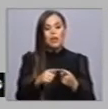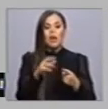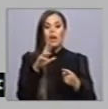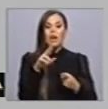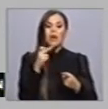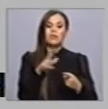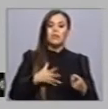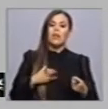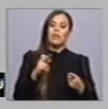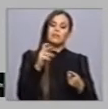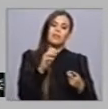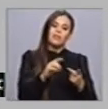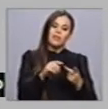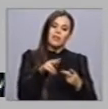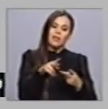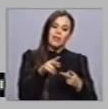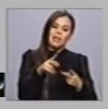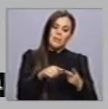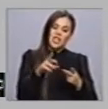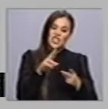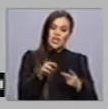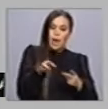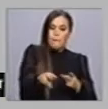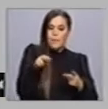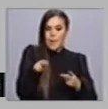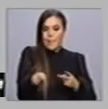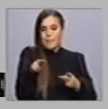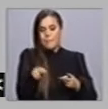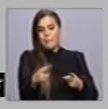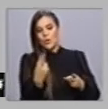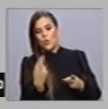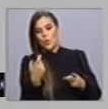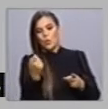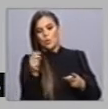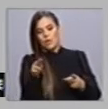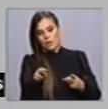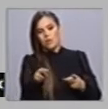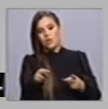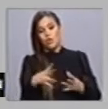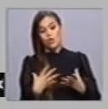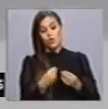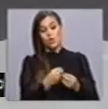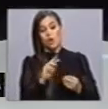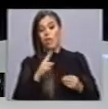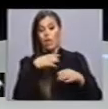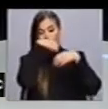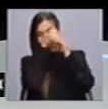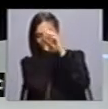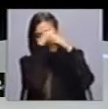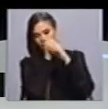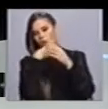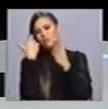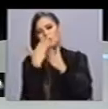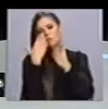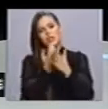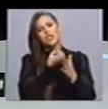da NASA, e do XMM Newton, da ESA, Agência Espacial Europeia. Juntaram-se os dois, então, para fazer este estudo que nos conta mais ou